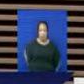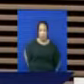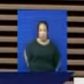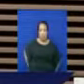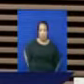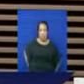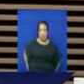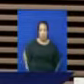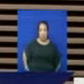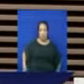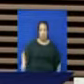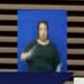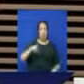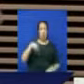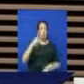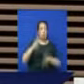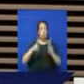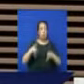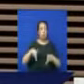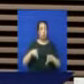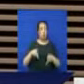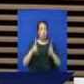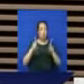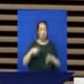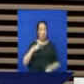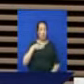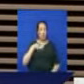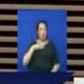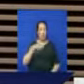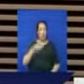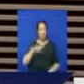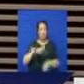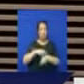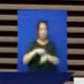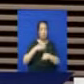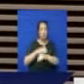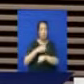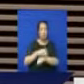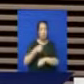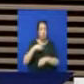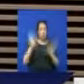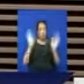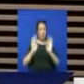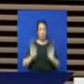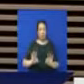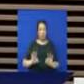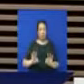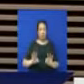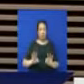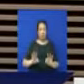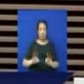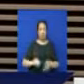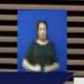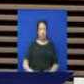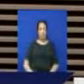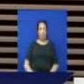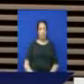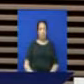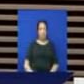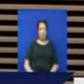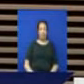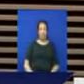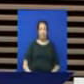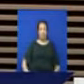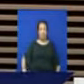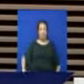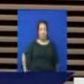participaram. Então, eu não quero me alongar, só quero dizer que eu fico muito contente. Eu não me lembro de quem, acho que foi